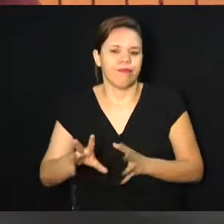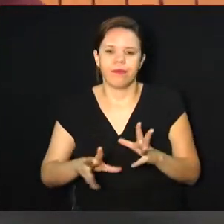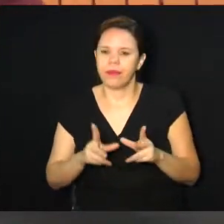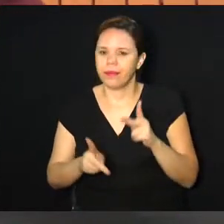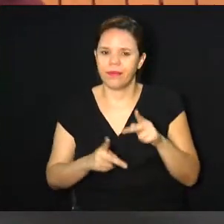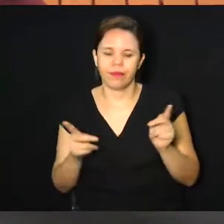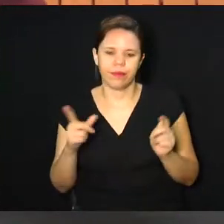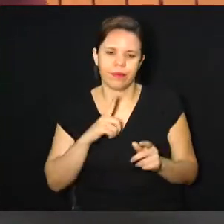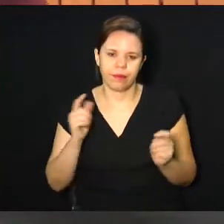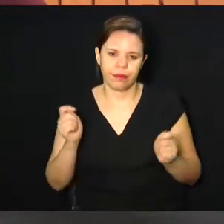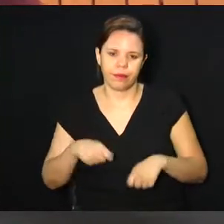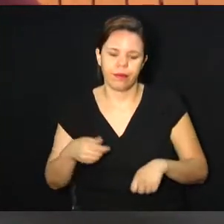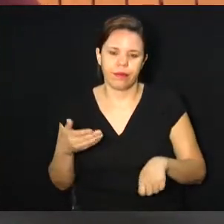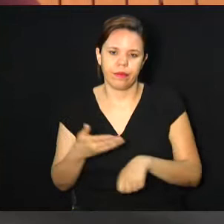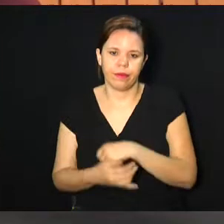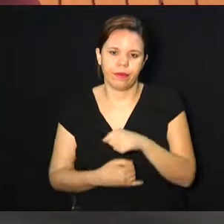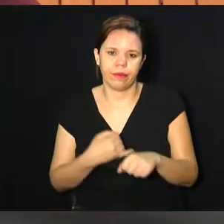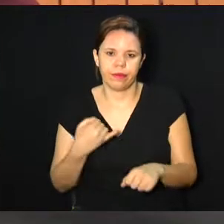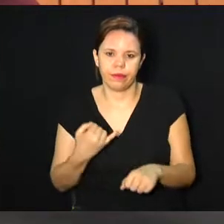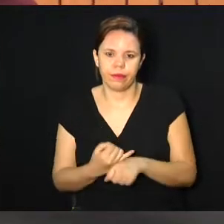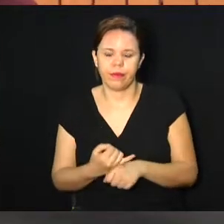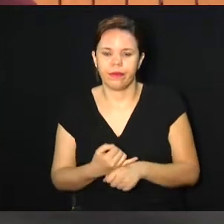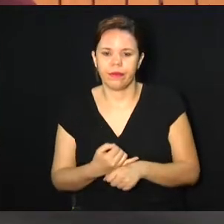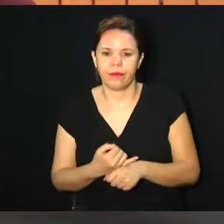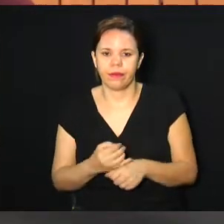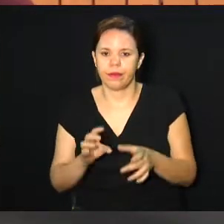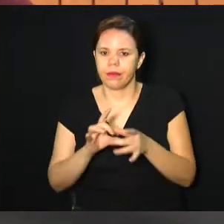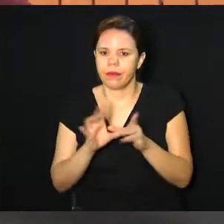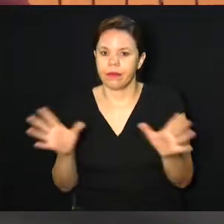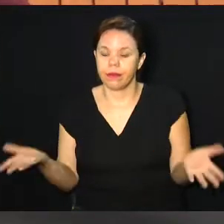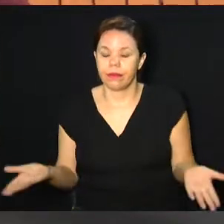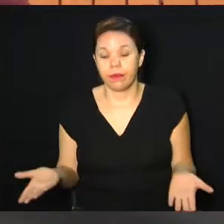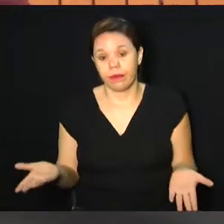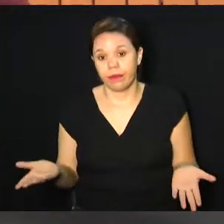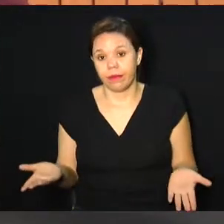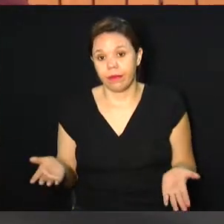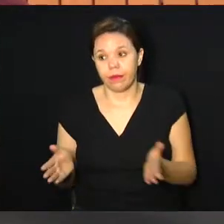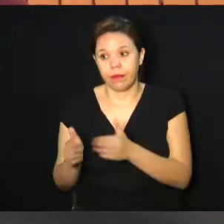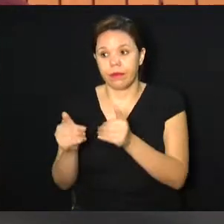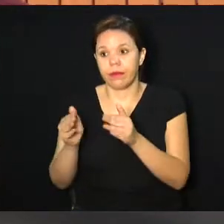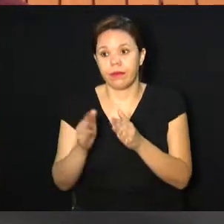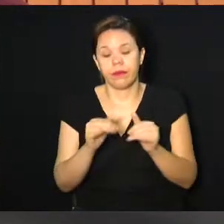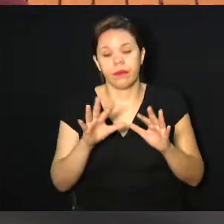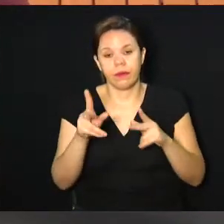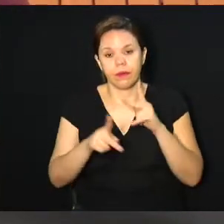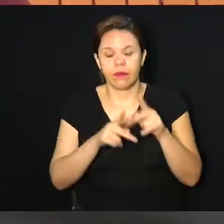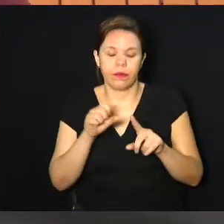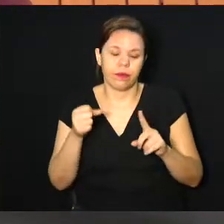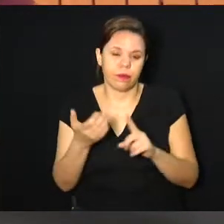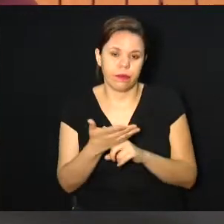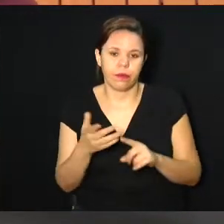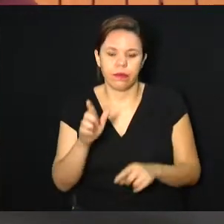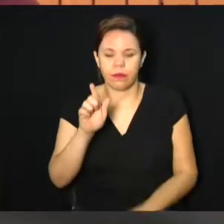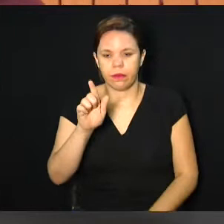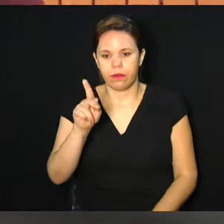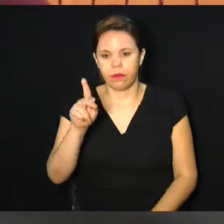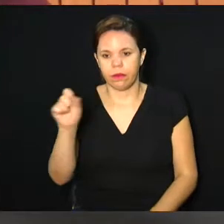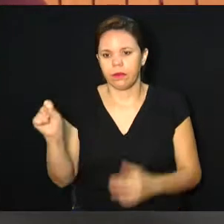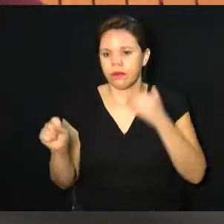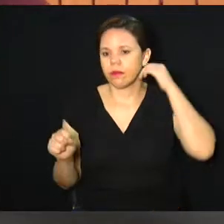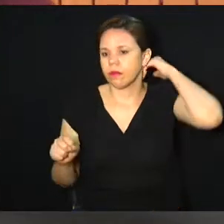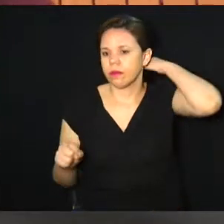tem acesso à internet móvel. Então, a gente pedia a sociedade de propósito específico, o GPS nos